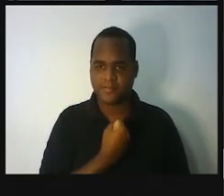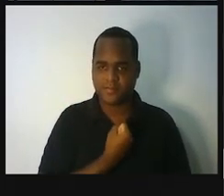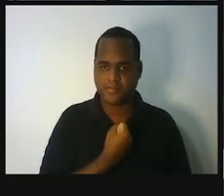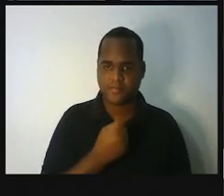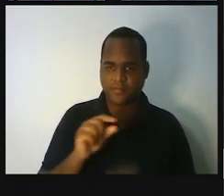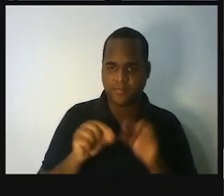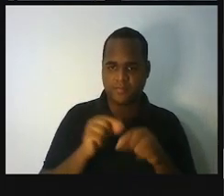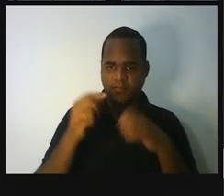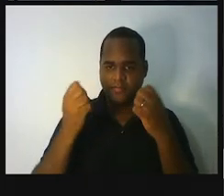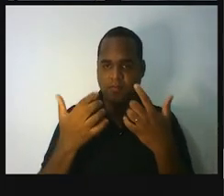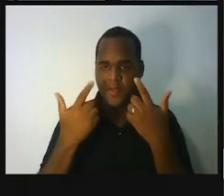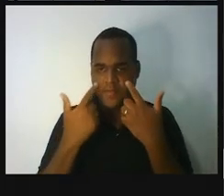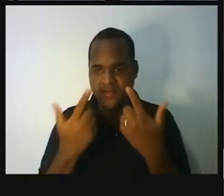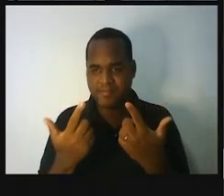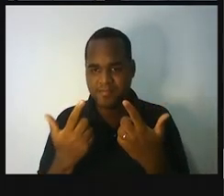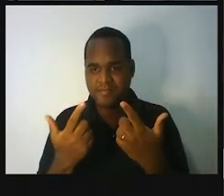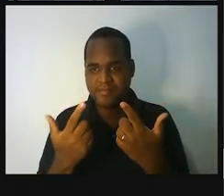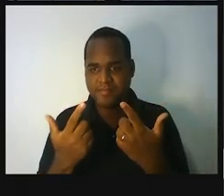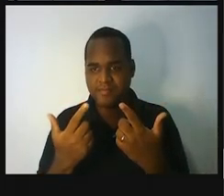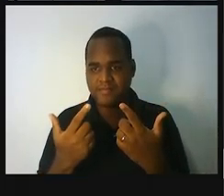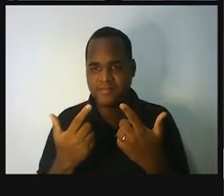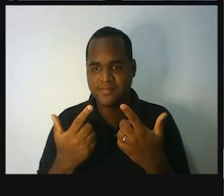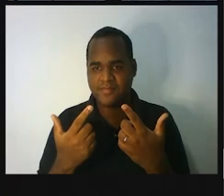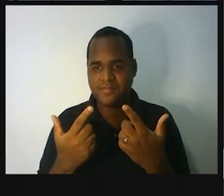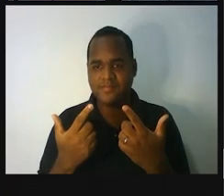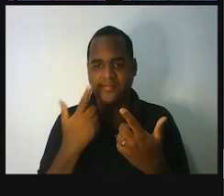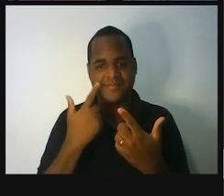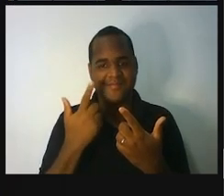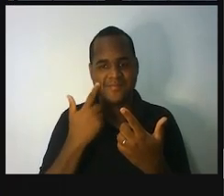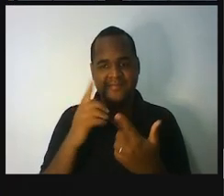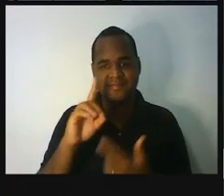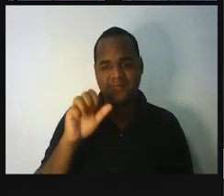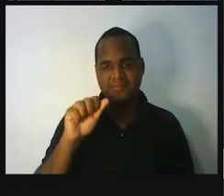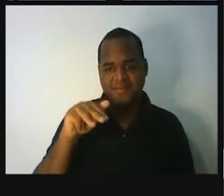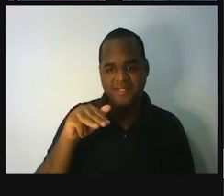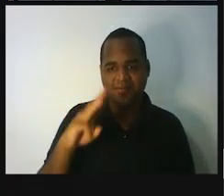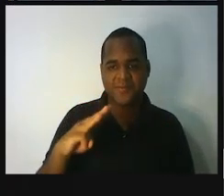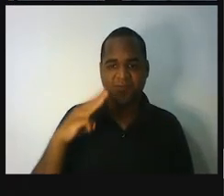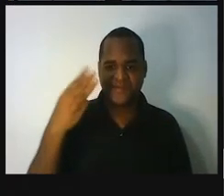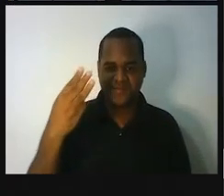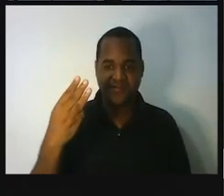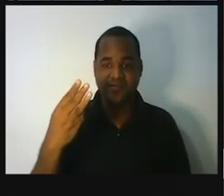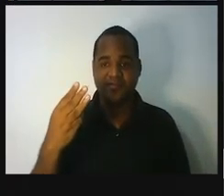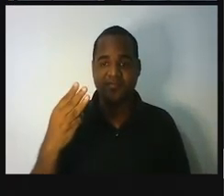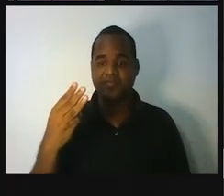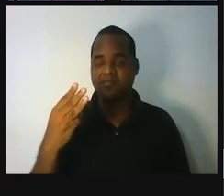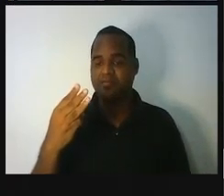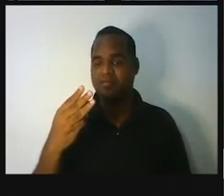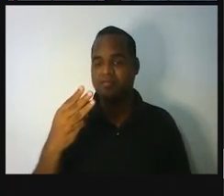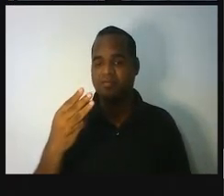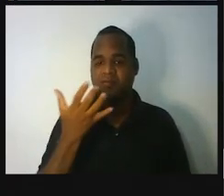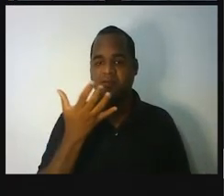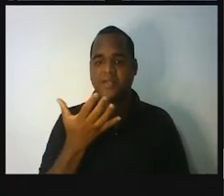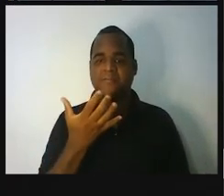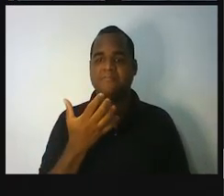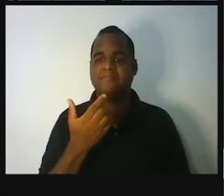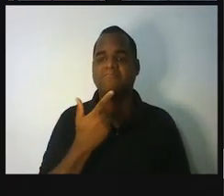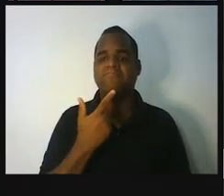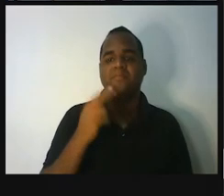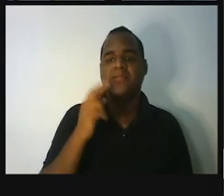aí, eu acredito que sim, o meu mousezinho apontando, decâmetro cúbico, e eu quero ir para